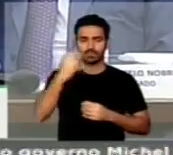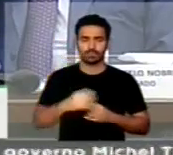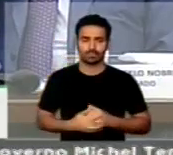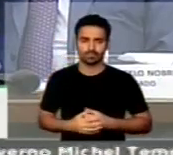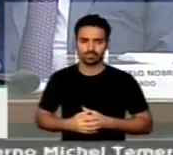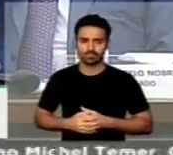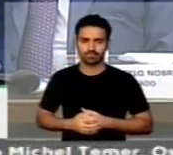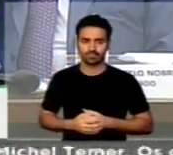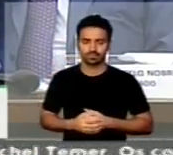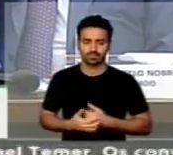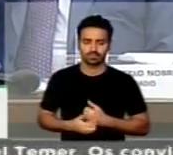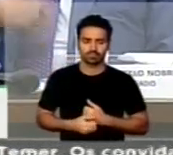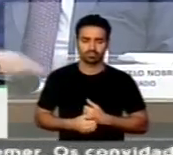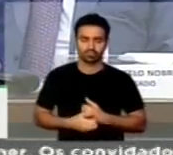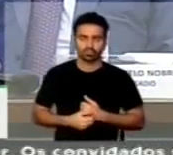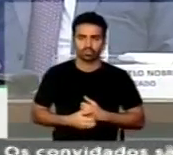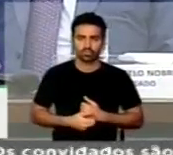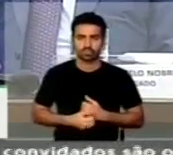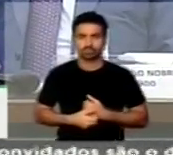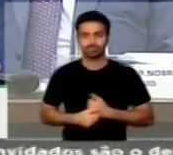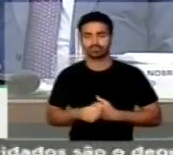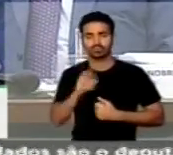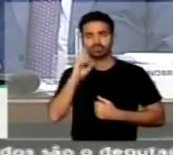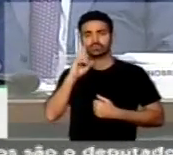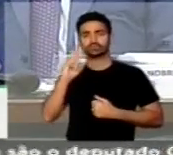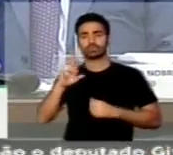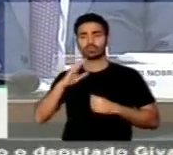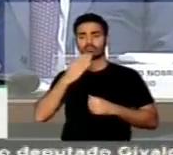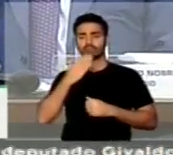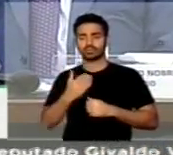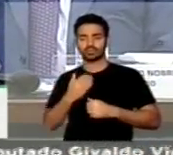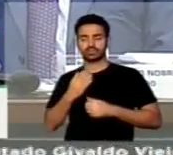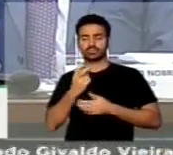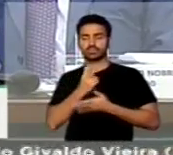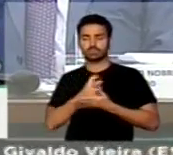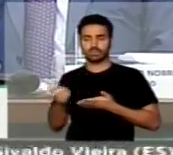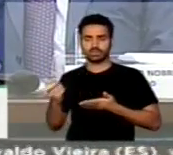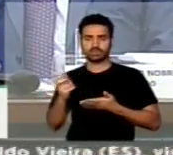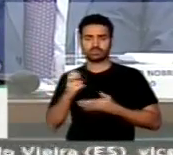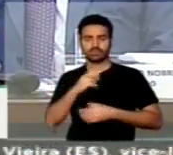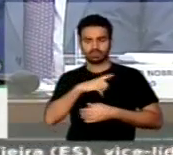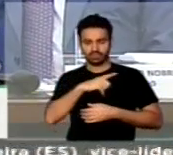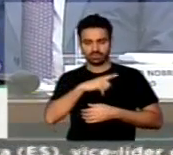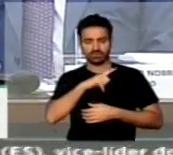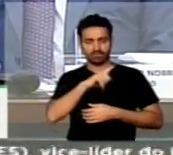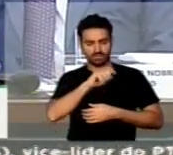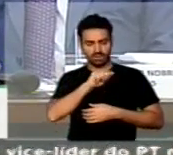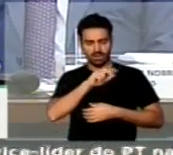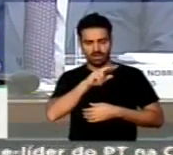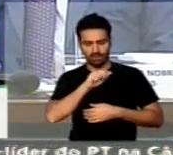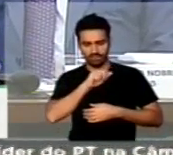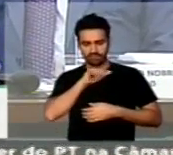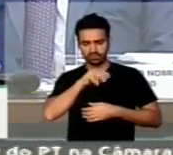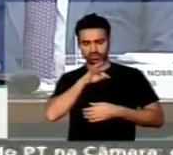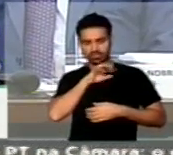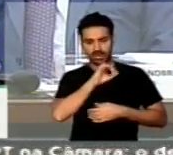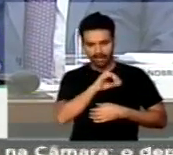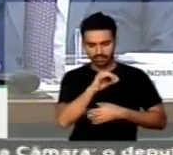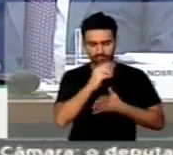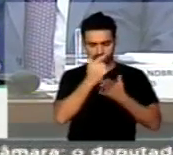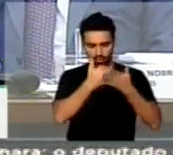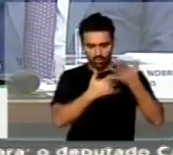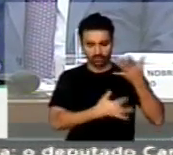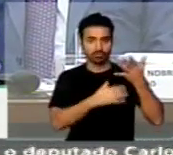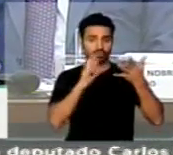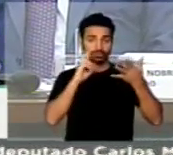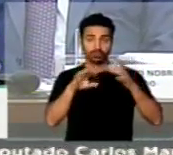Vossa Excelência segregou no pedido do impeachment os autos da Operação Lava Jato que estavam lá, na representação